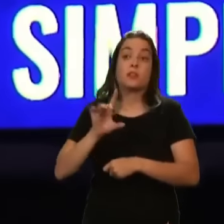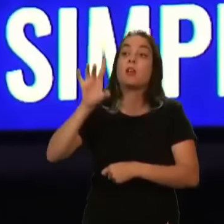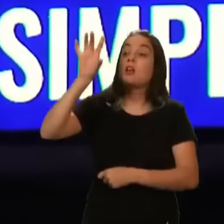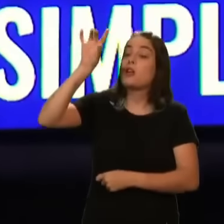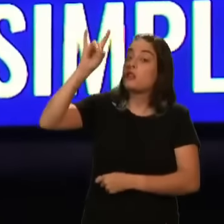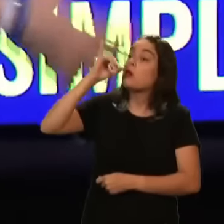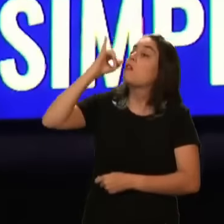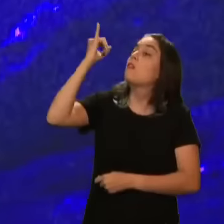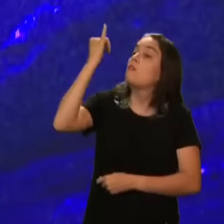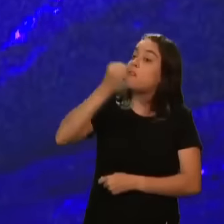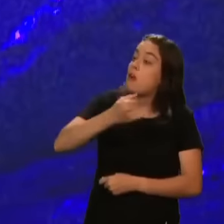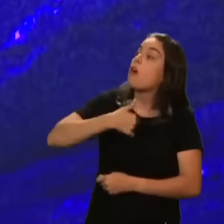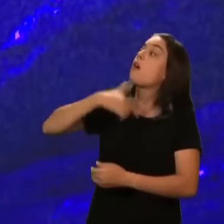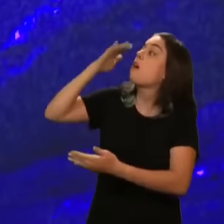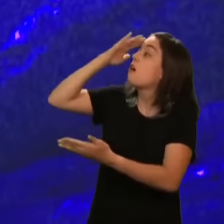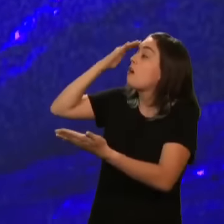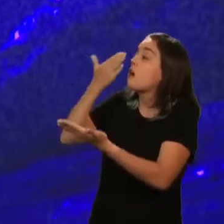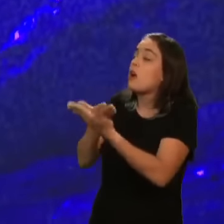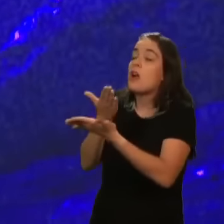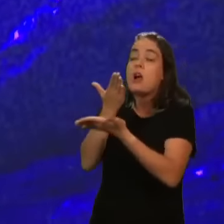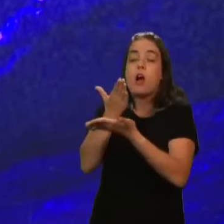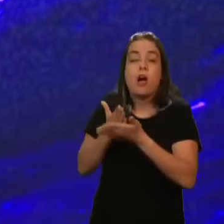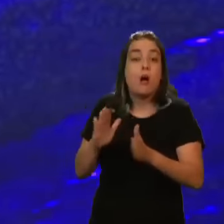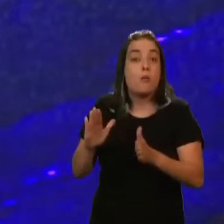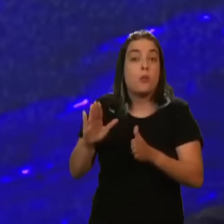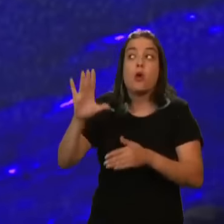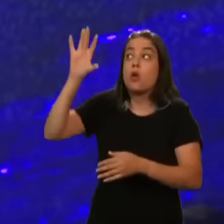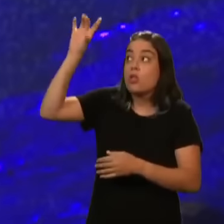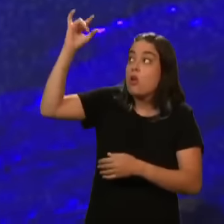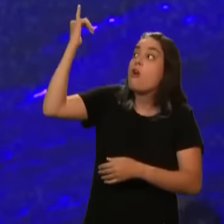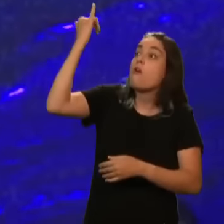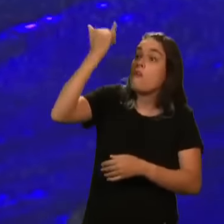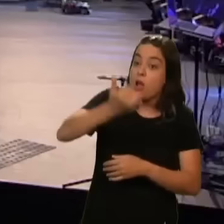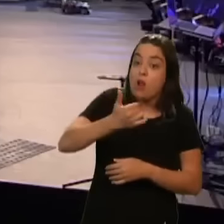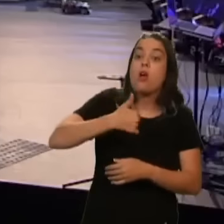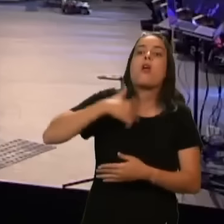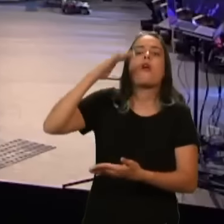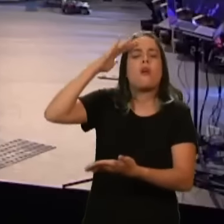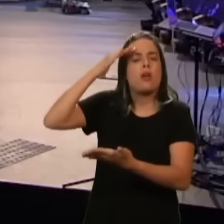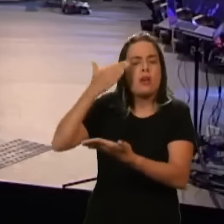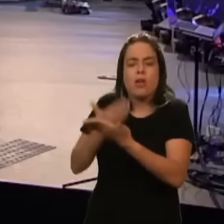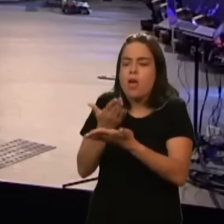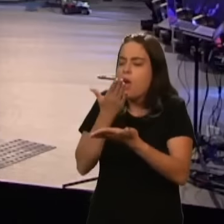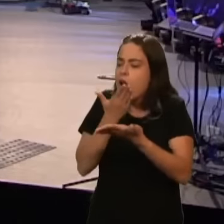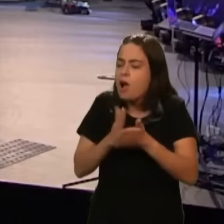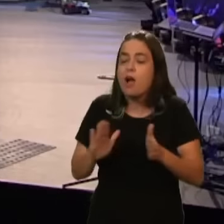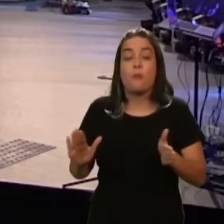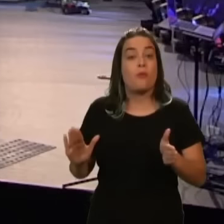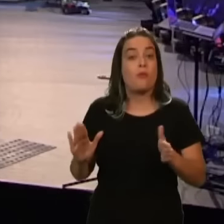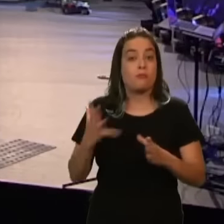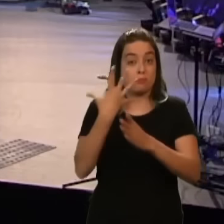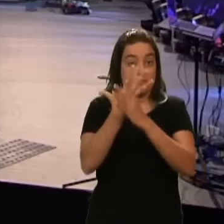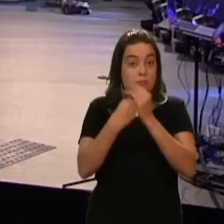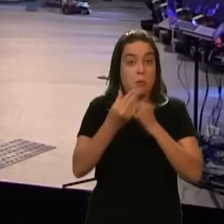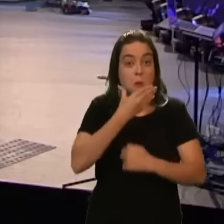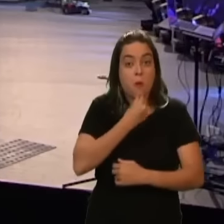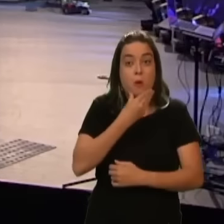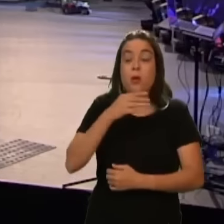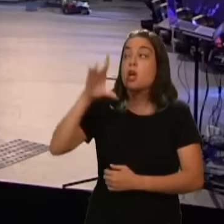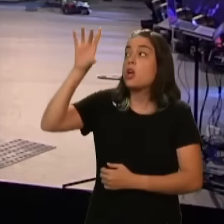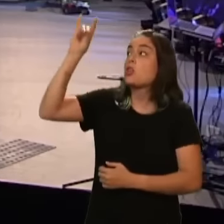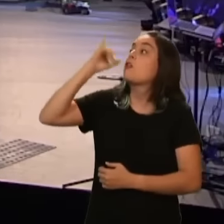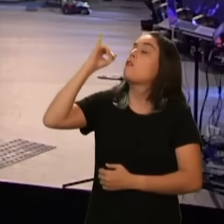eu creio, acabou. Vamos repetir? Deus falou, eu creio, acabou. Só os homens: